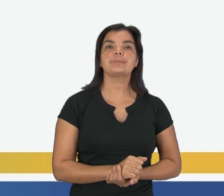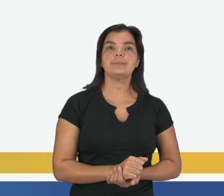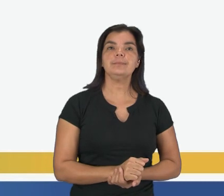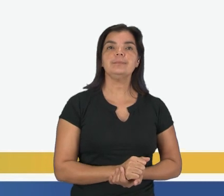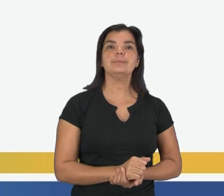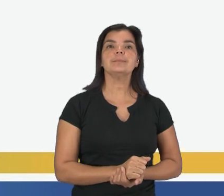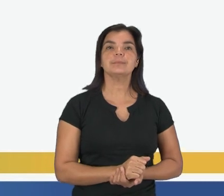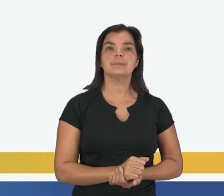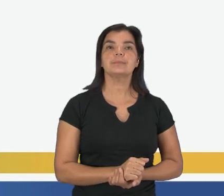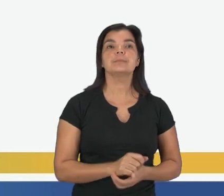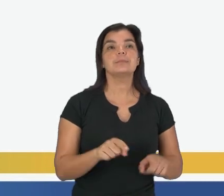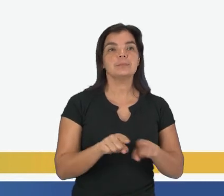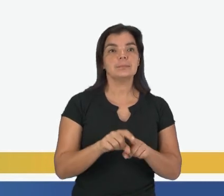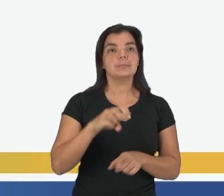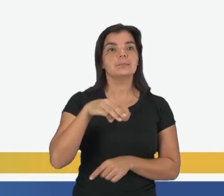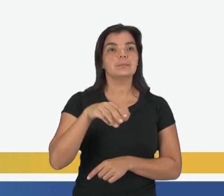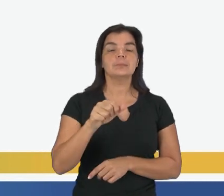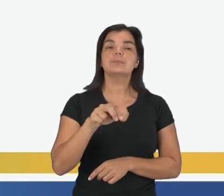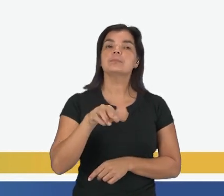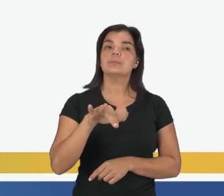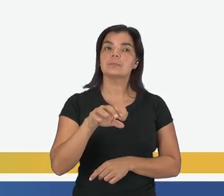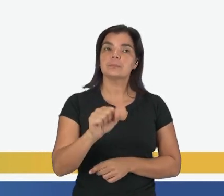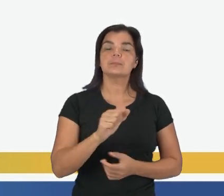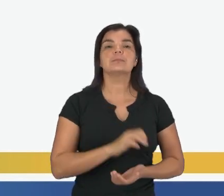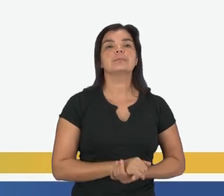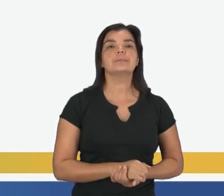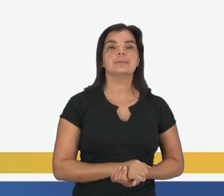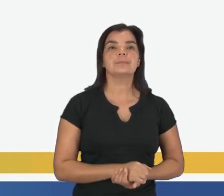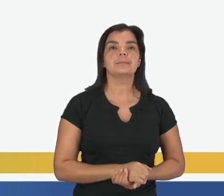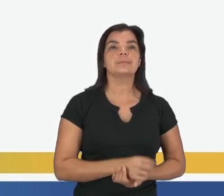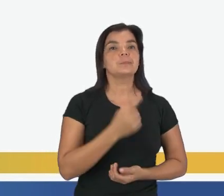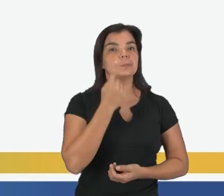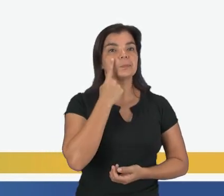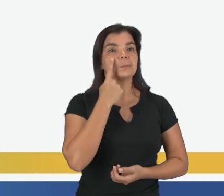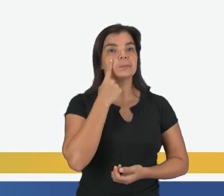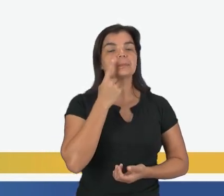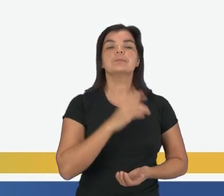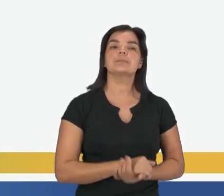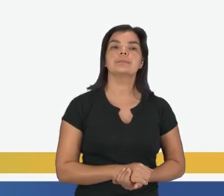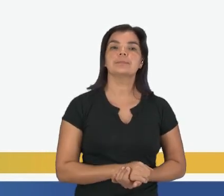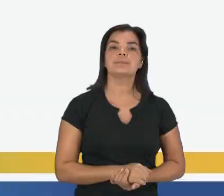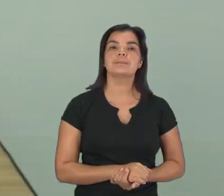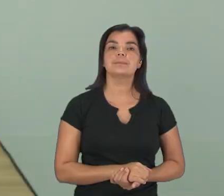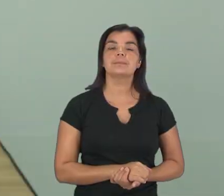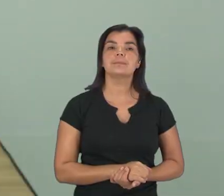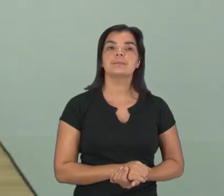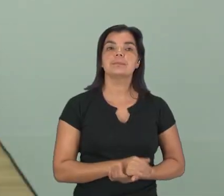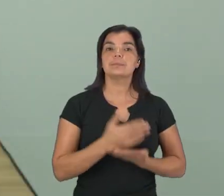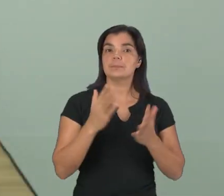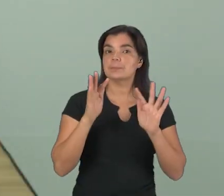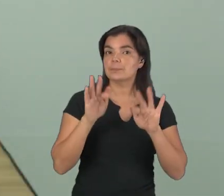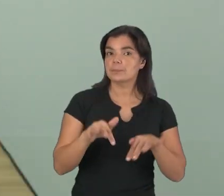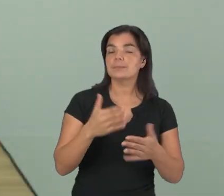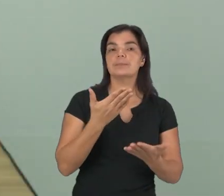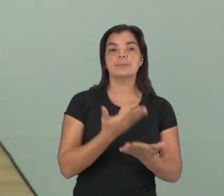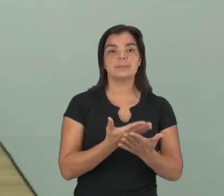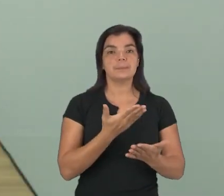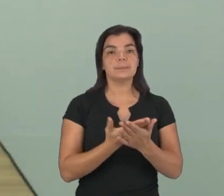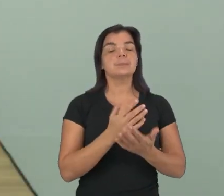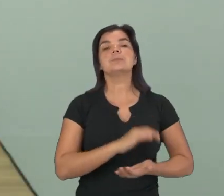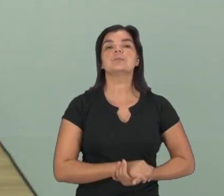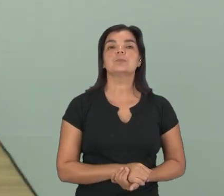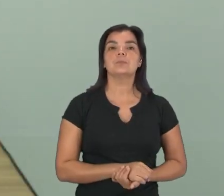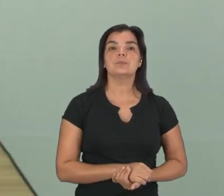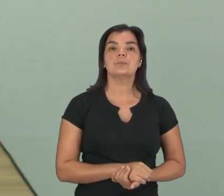Marisa, né? Marisa acertou. Olha só. Então, nós finalizamos por